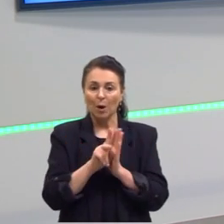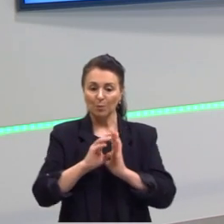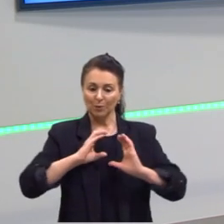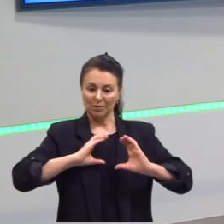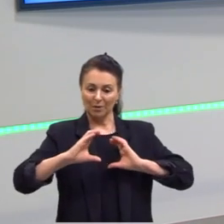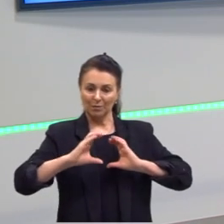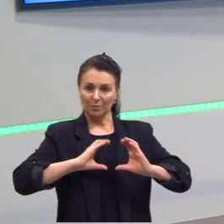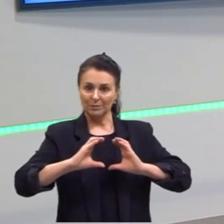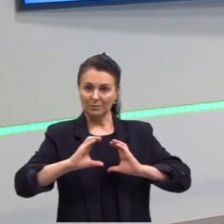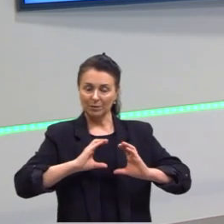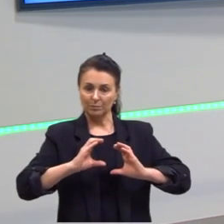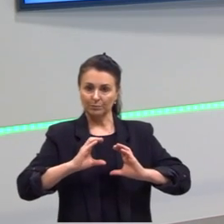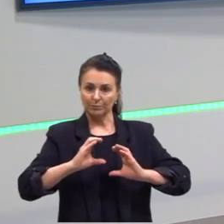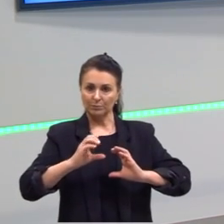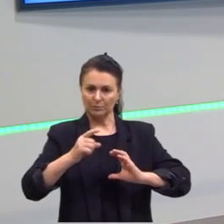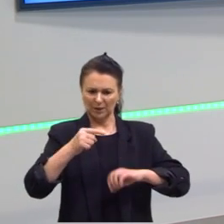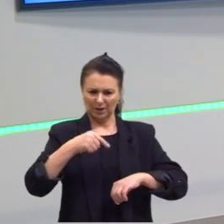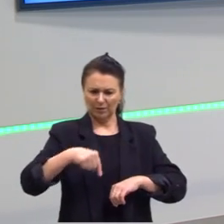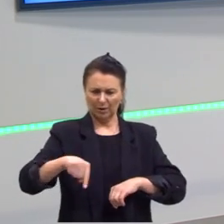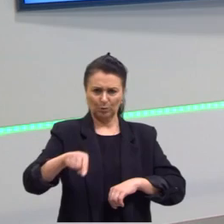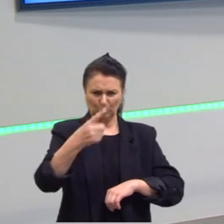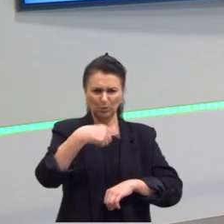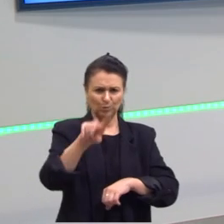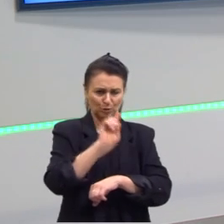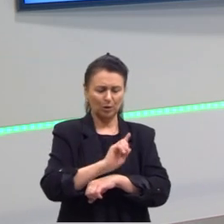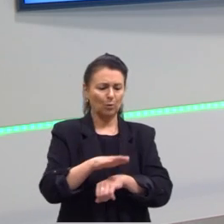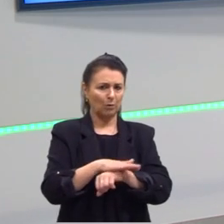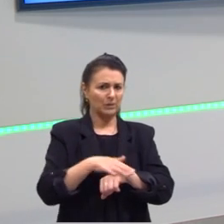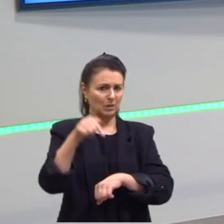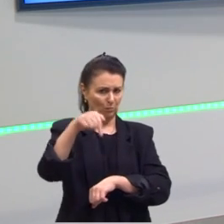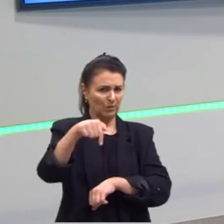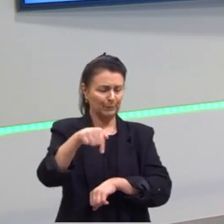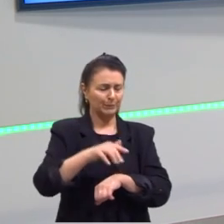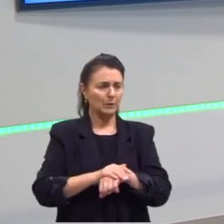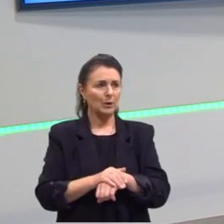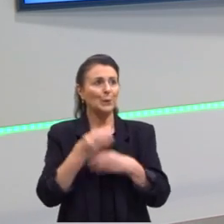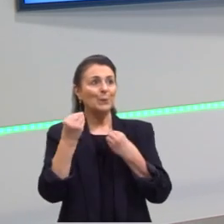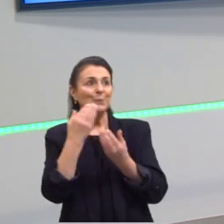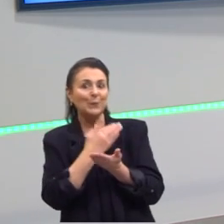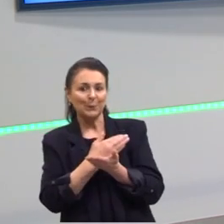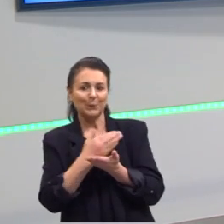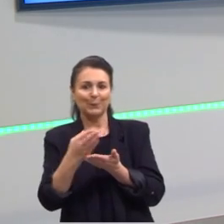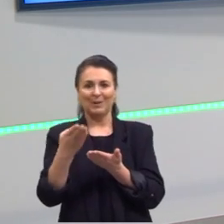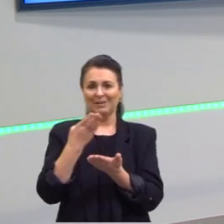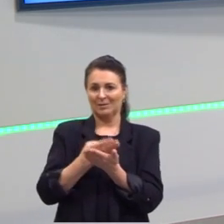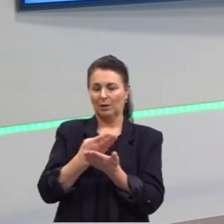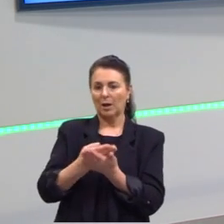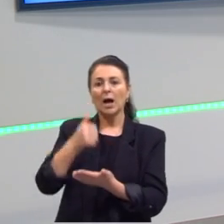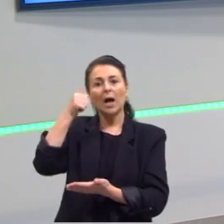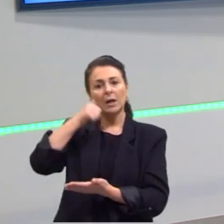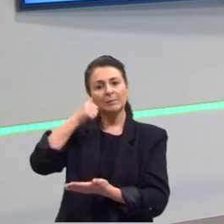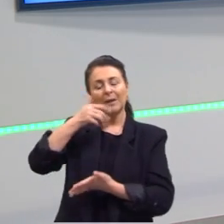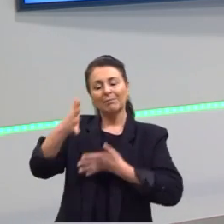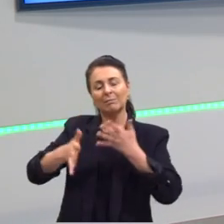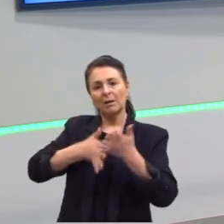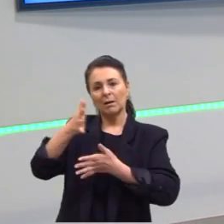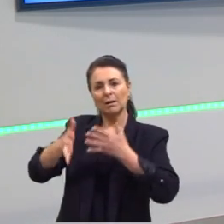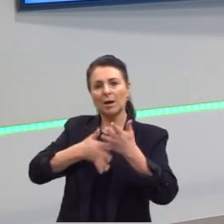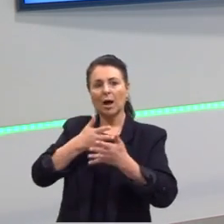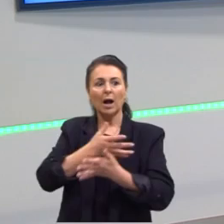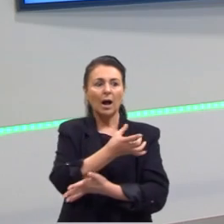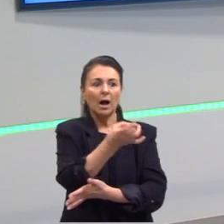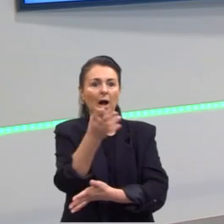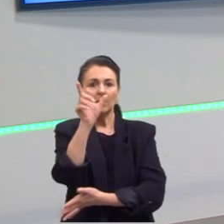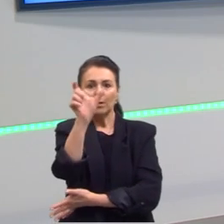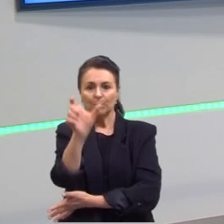outro dia a gente estava conversando aqui nos estúdios sobre como a gente começa e as meninas de libras tavam dizendo que ela é